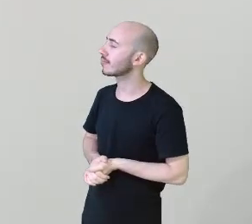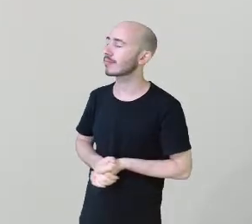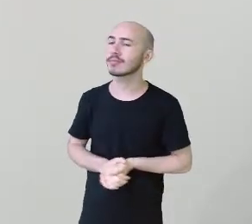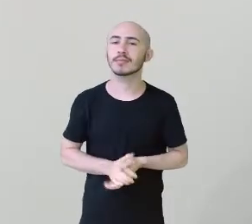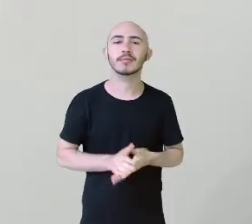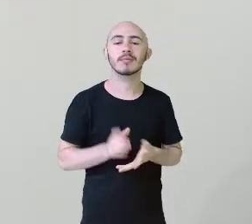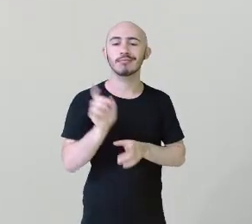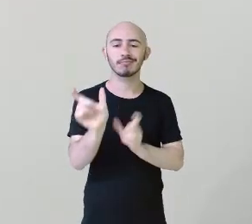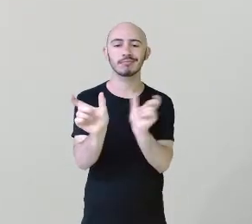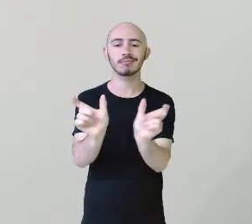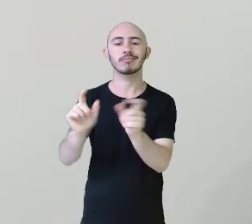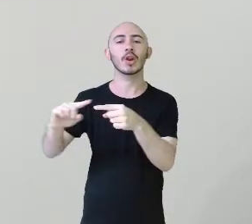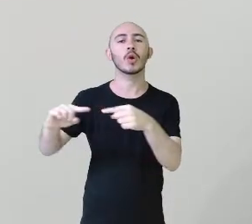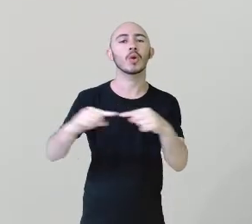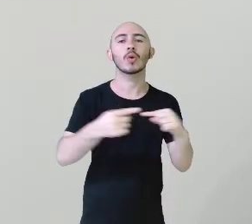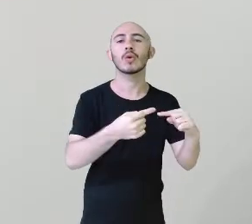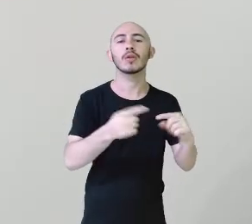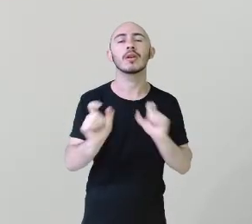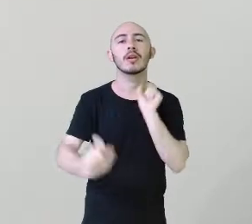concordância nominal